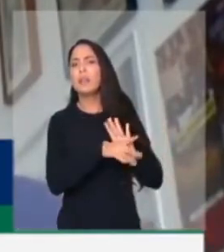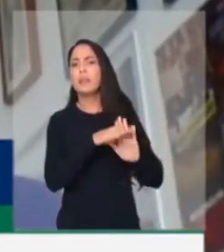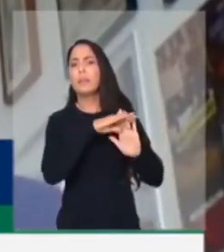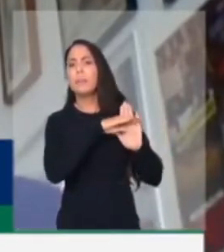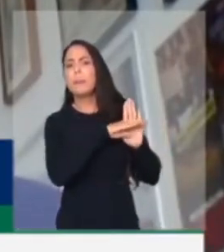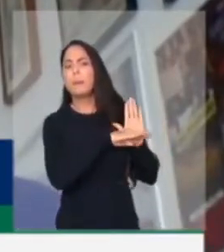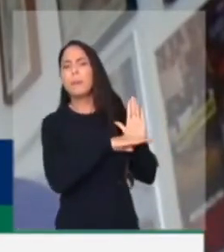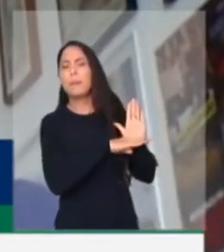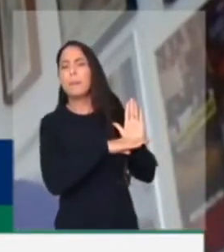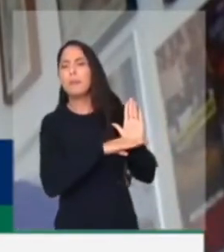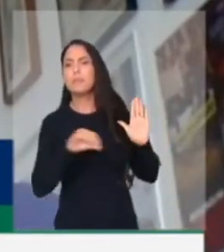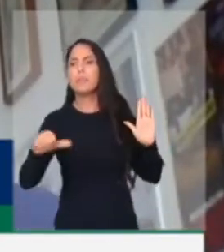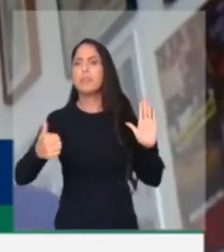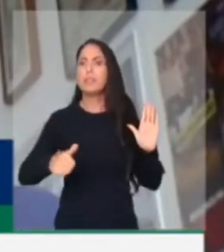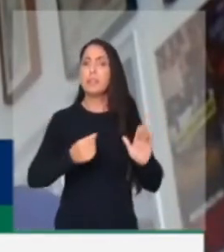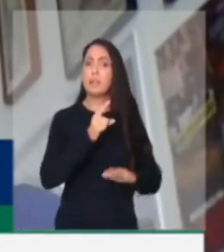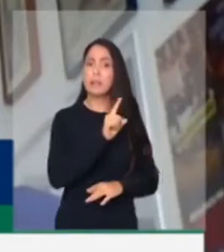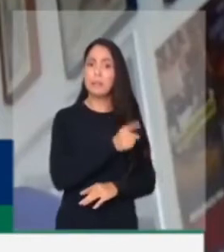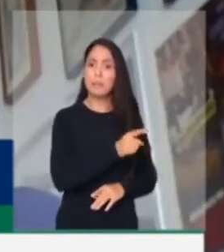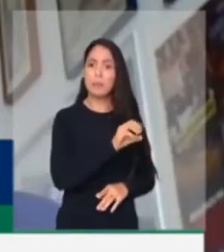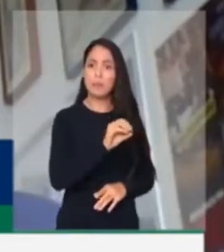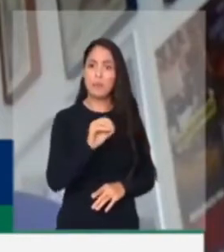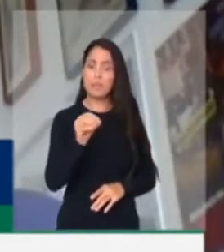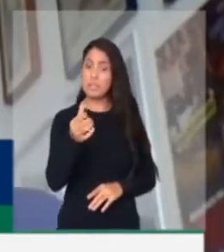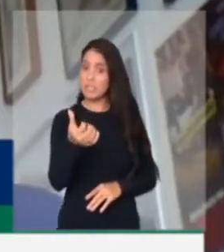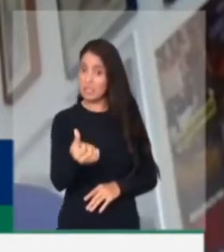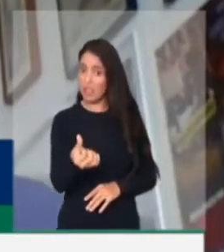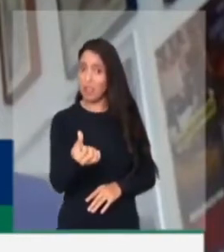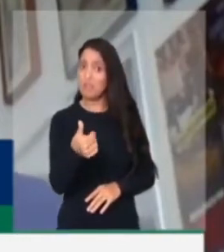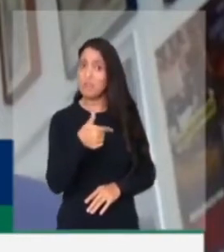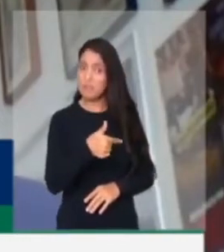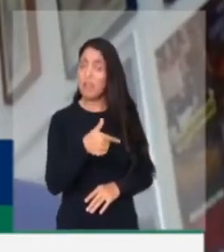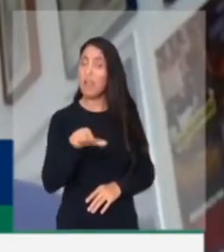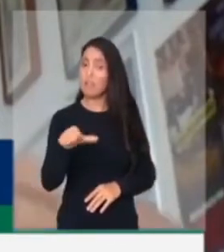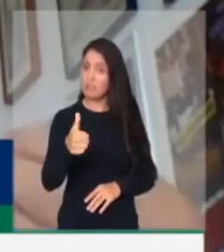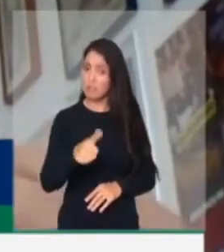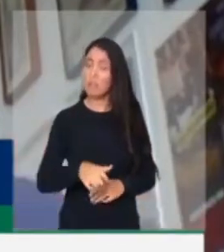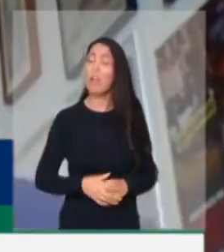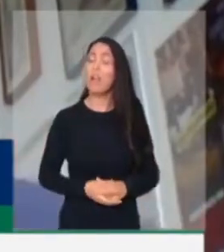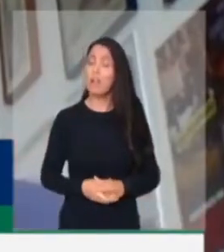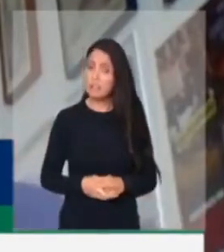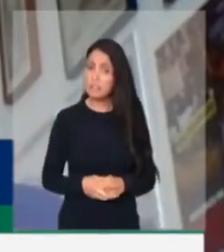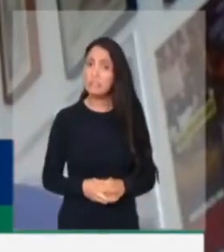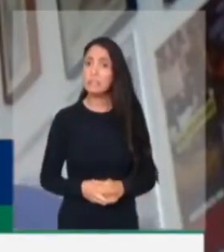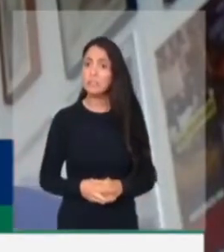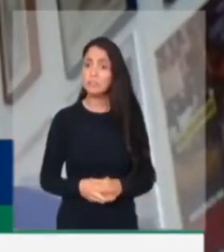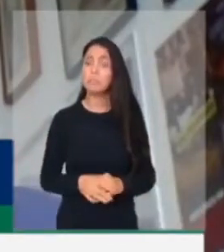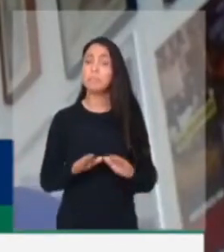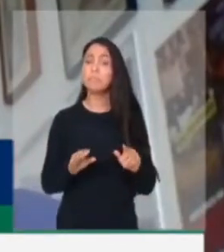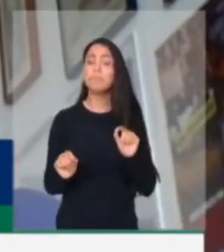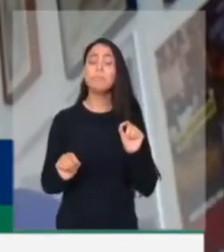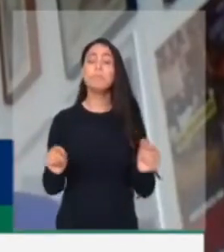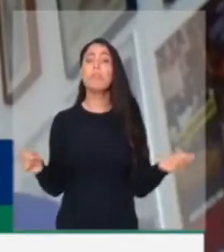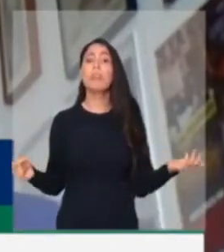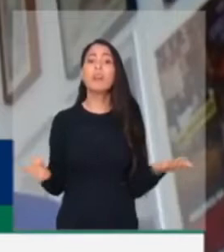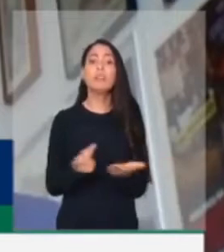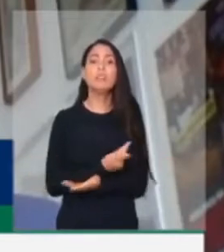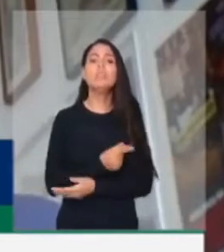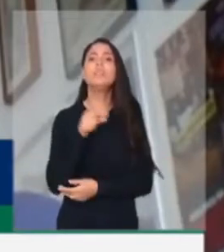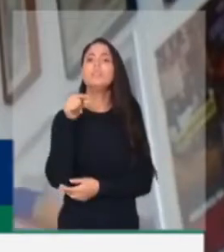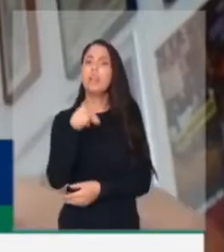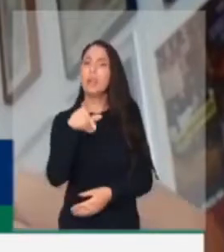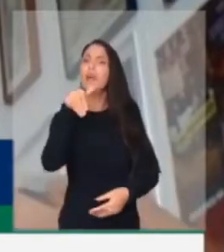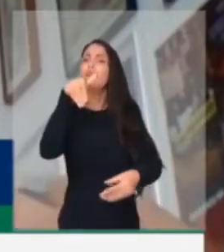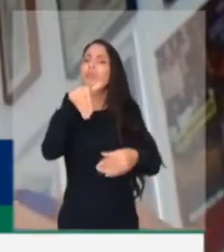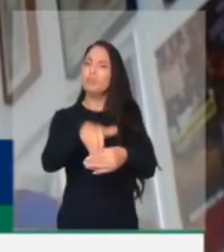Estava previsto para hoje a medida provisória número 1006, que está sendo ansiosamente esperada essa